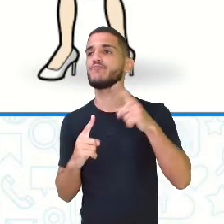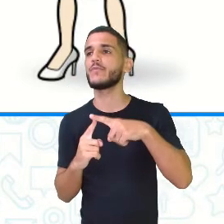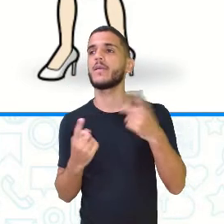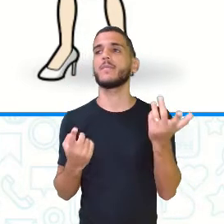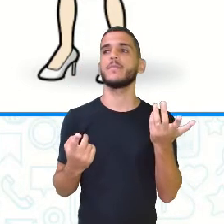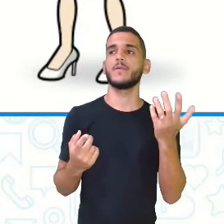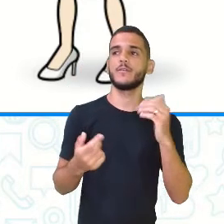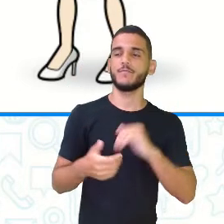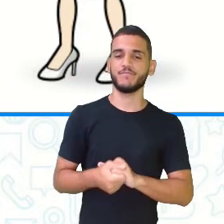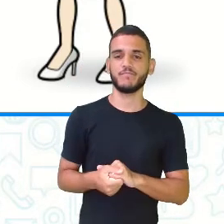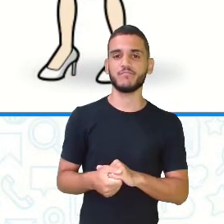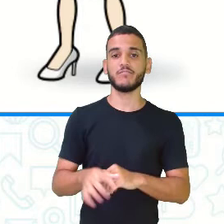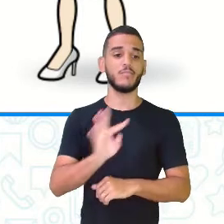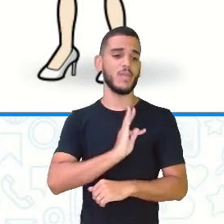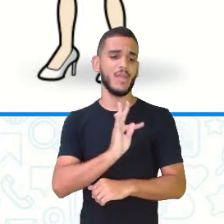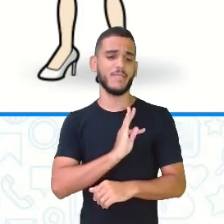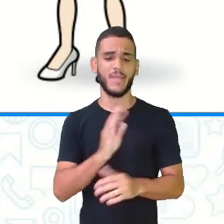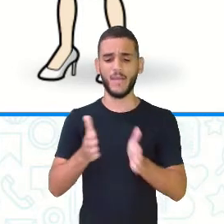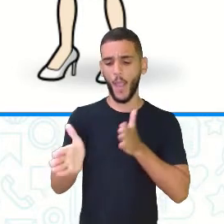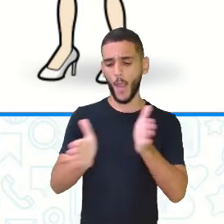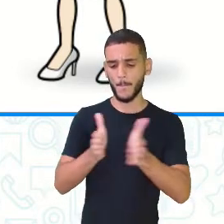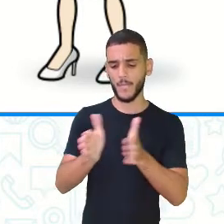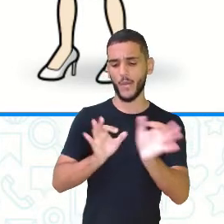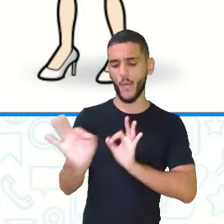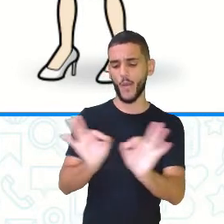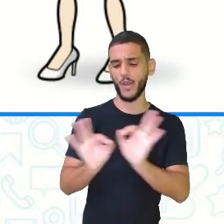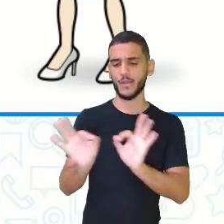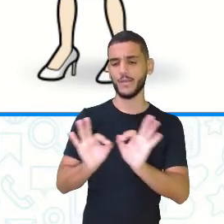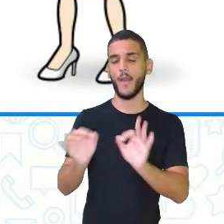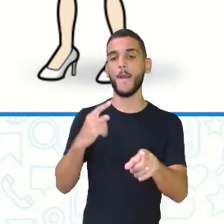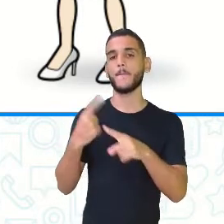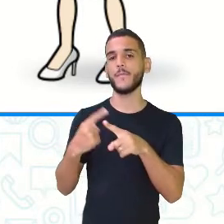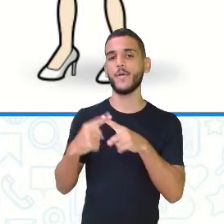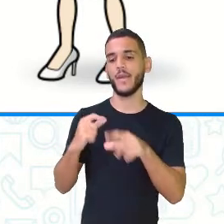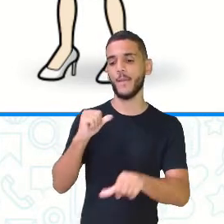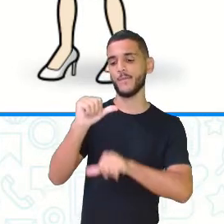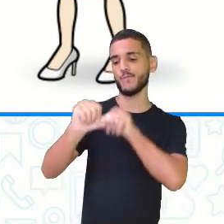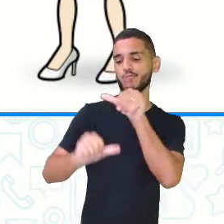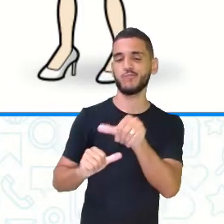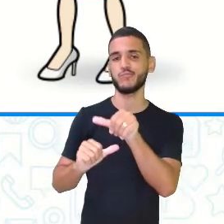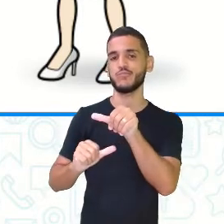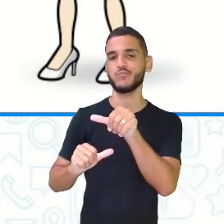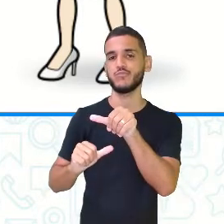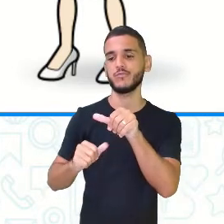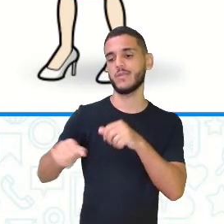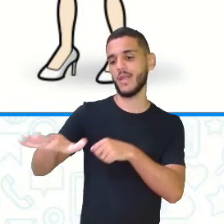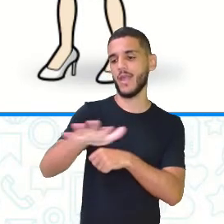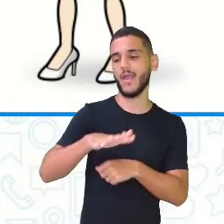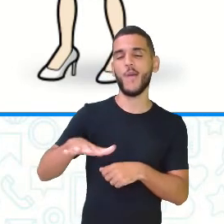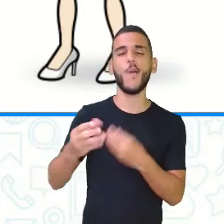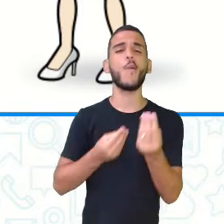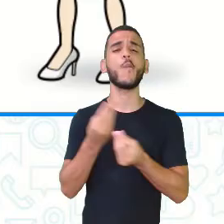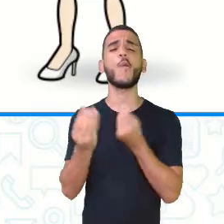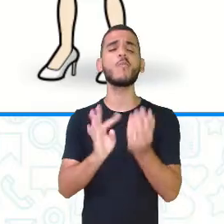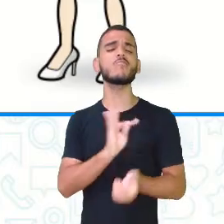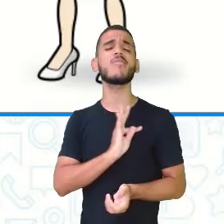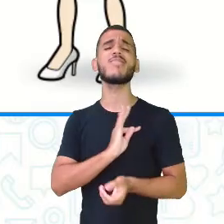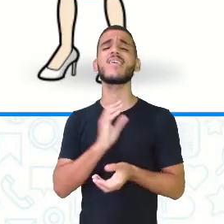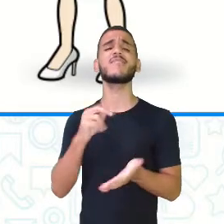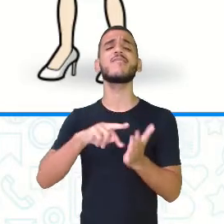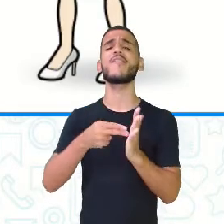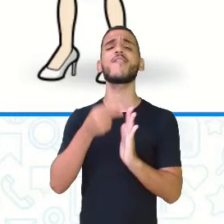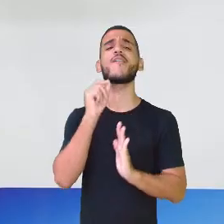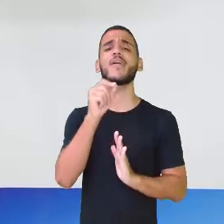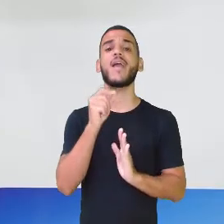representam um determinado período, todos esses aspectos modificam a paisagem. Como assim as técnicas, professora? Quando eu estou